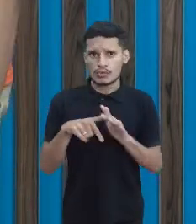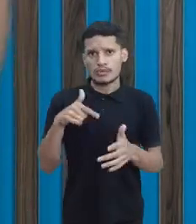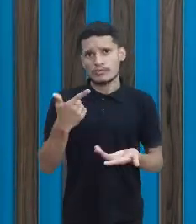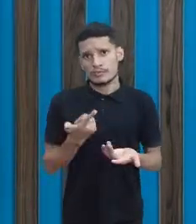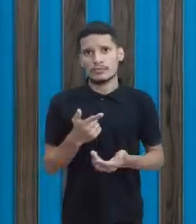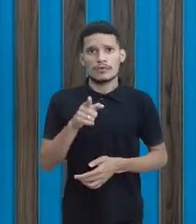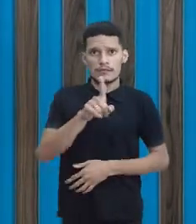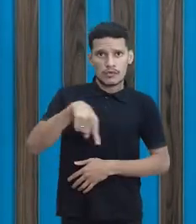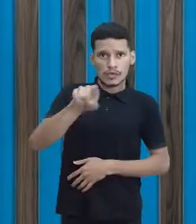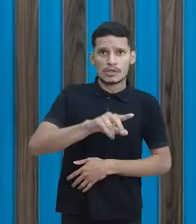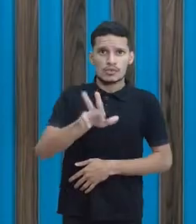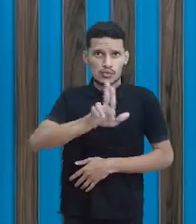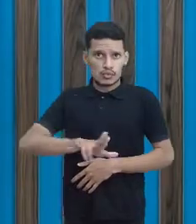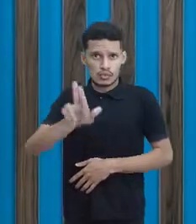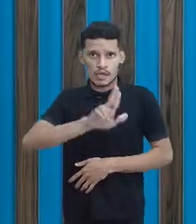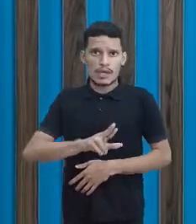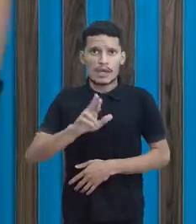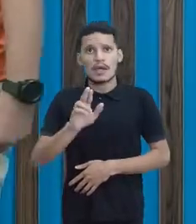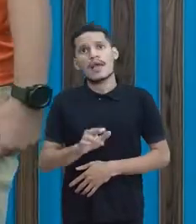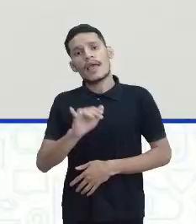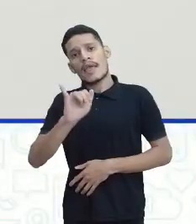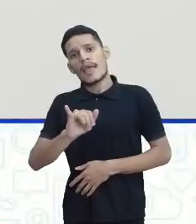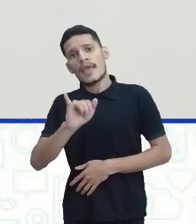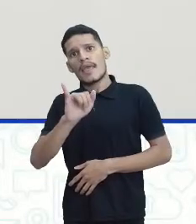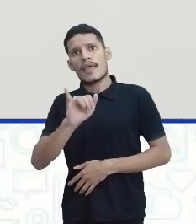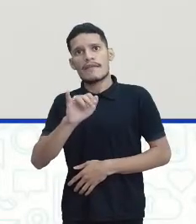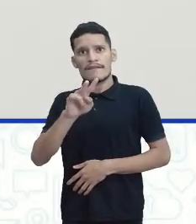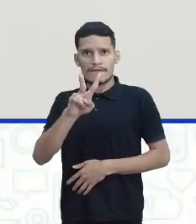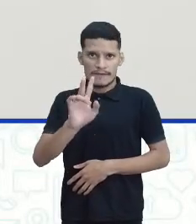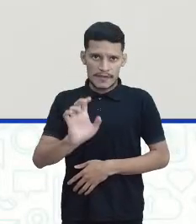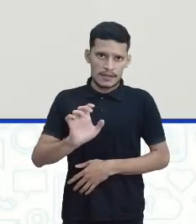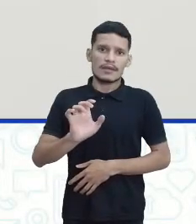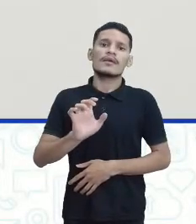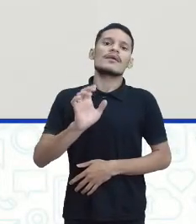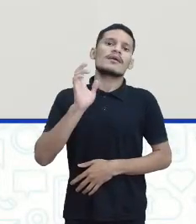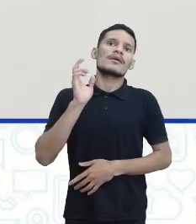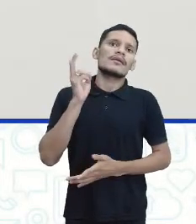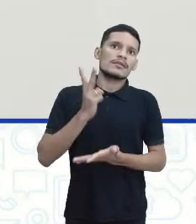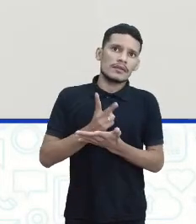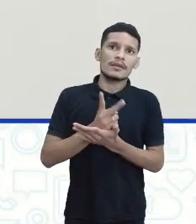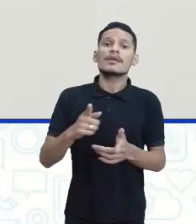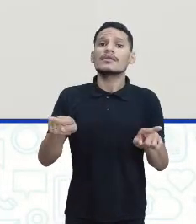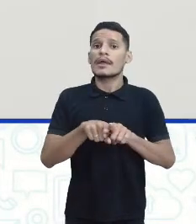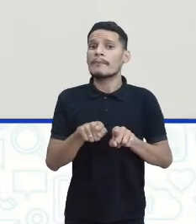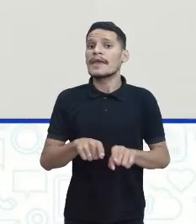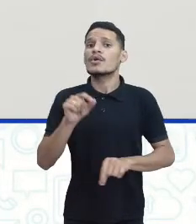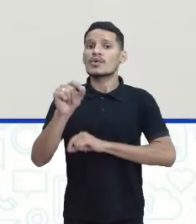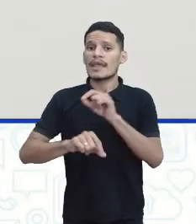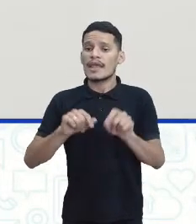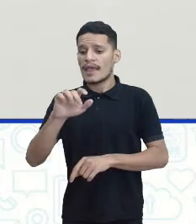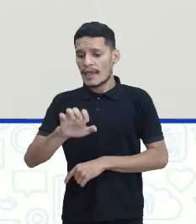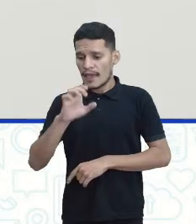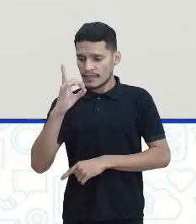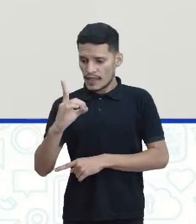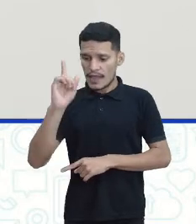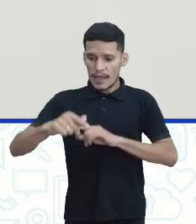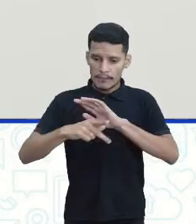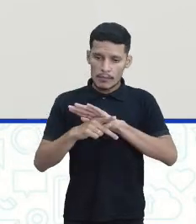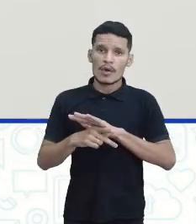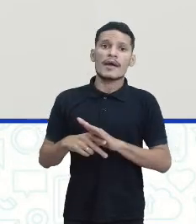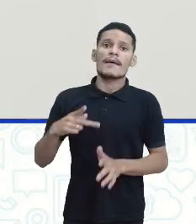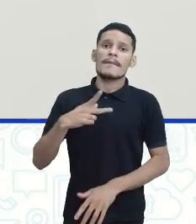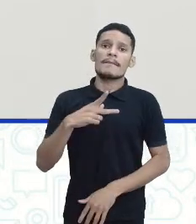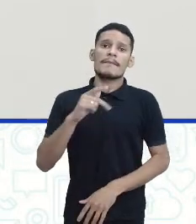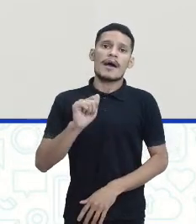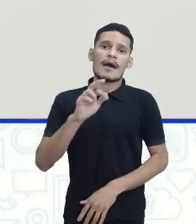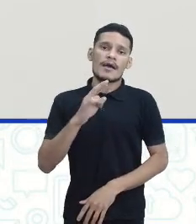verbo have como auxiliar e o verbo com esse ed. Esse verbo com ed não é passado, é particípio, tá? Ado,